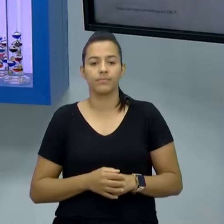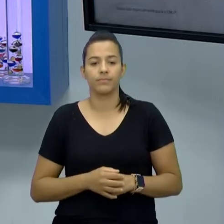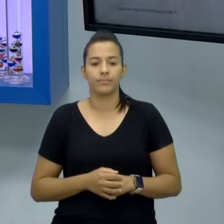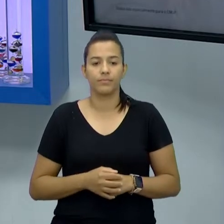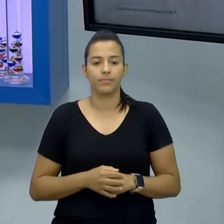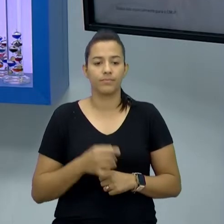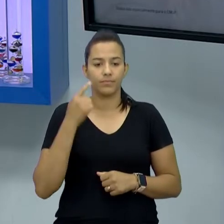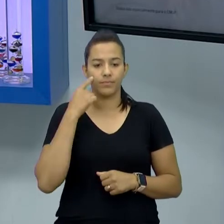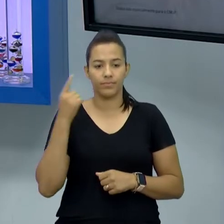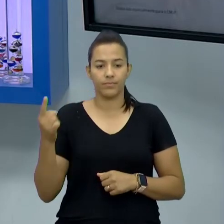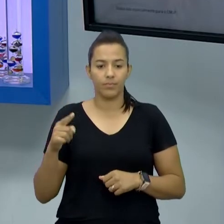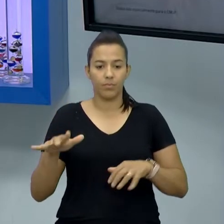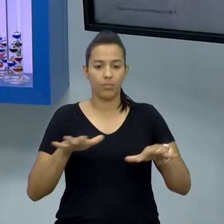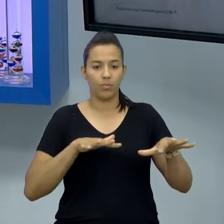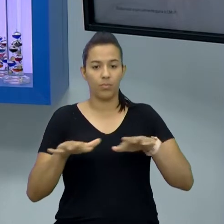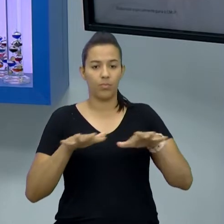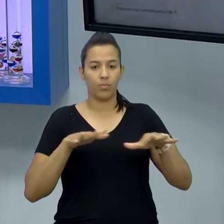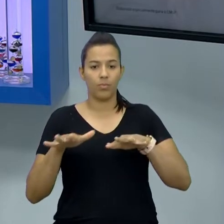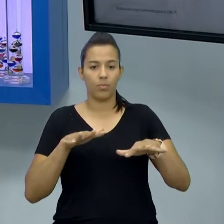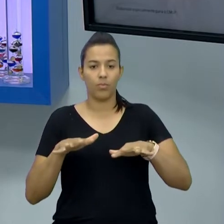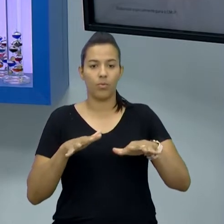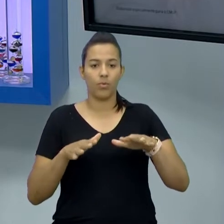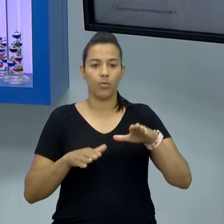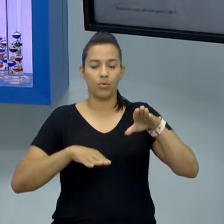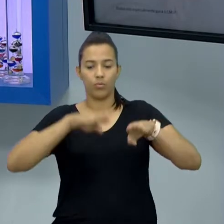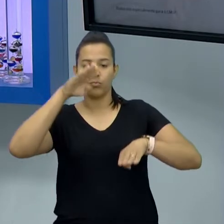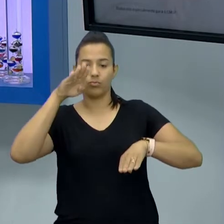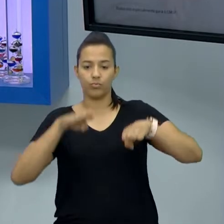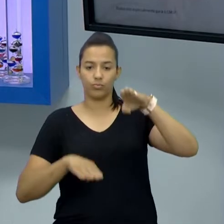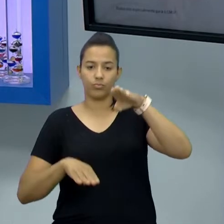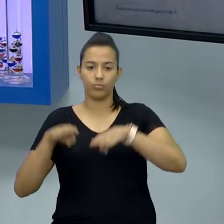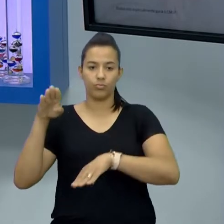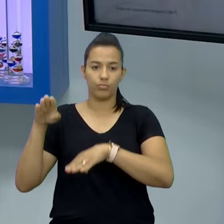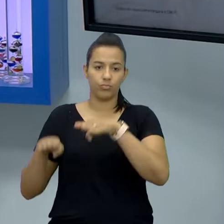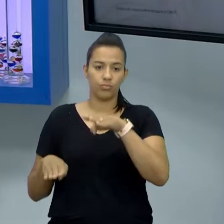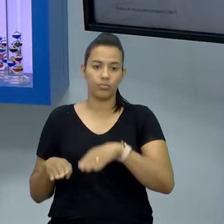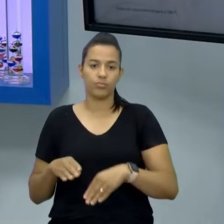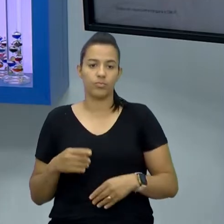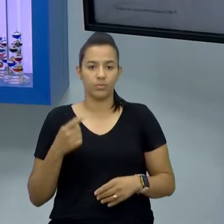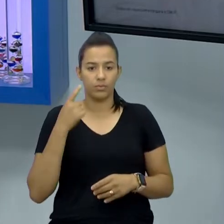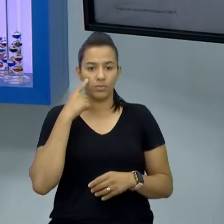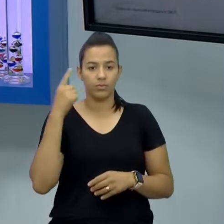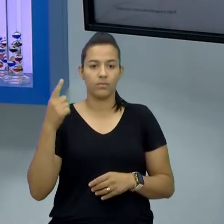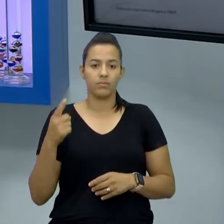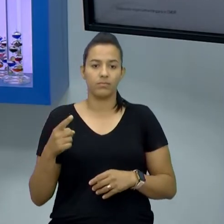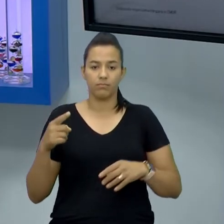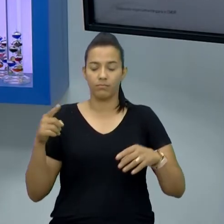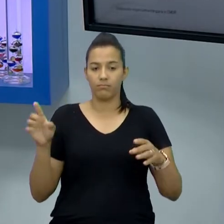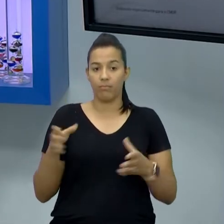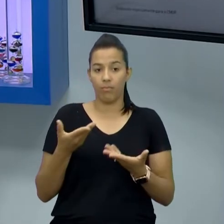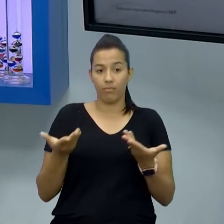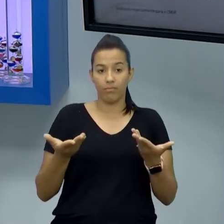eu tô falando de movimento oscilatório. Olha, tem até um mistério. Mistério!